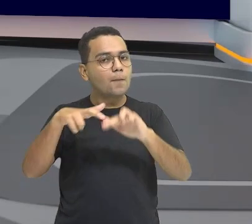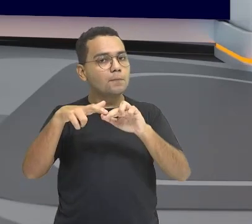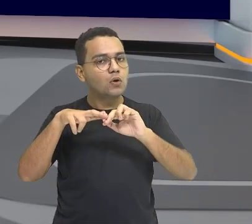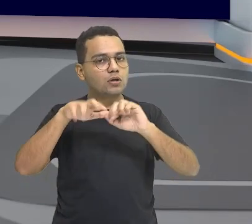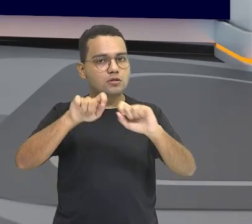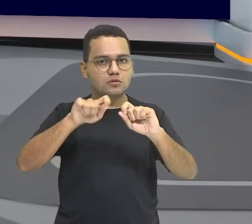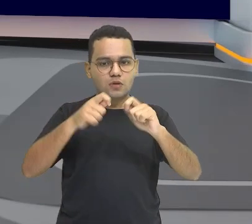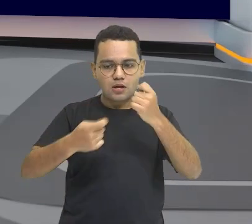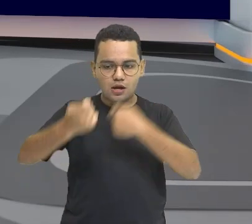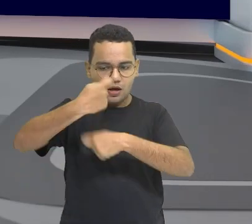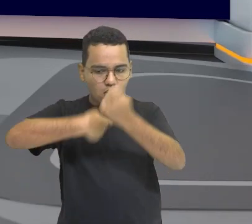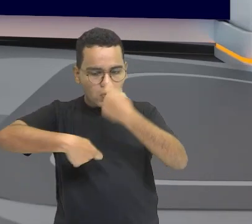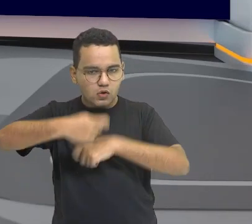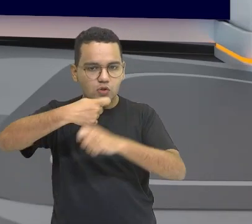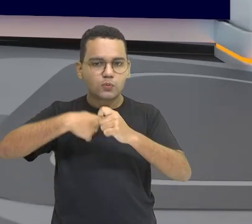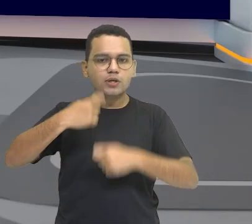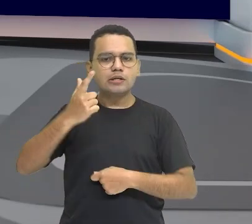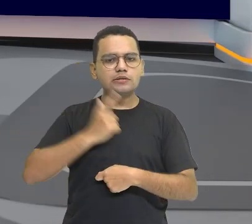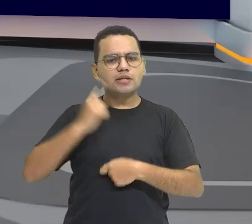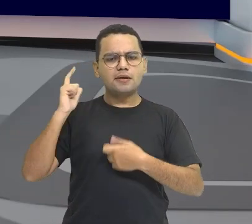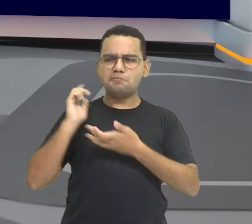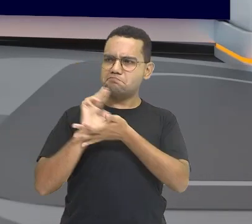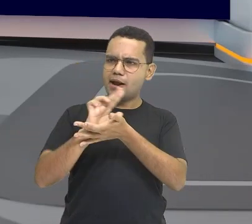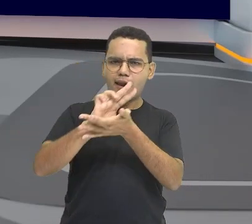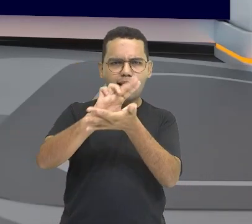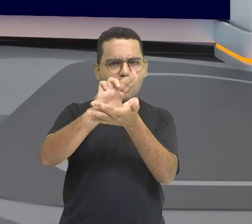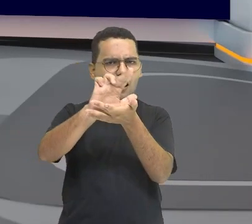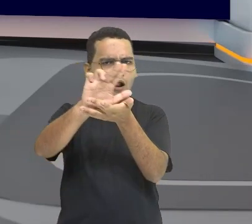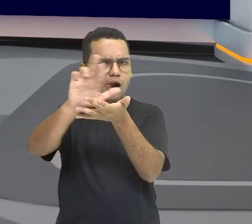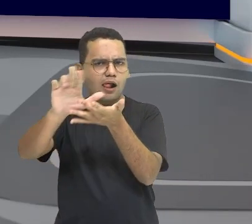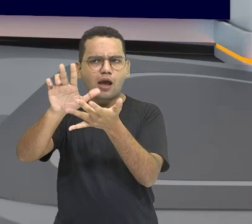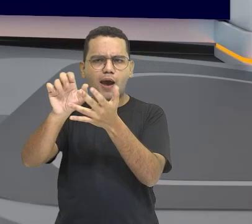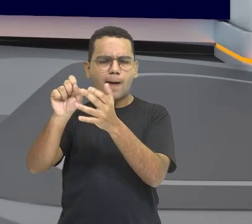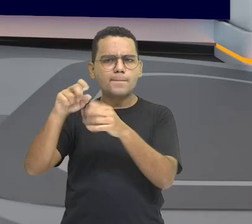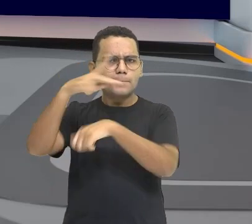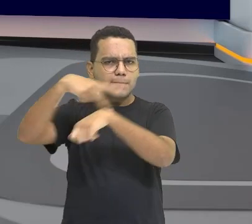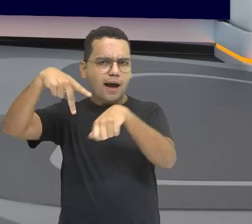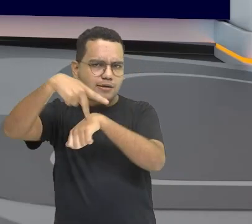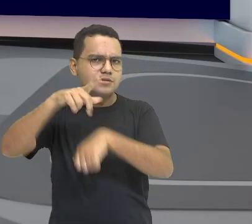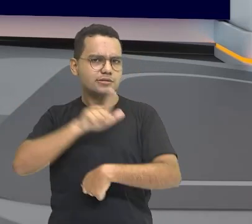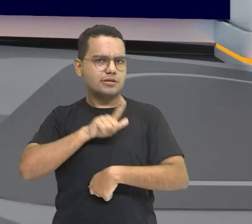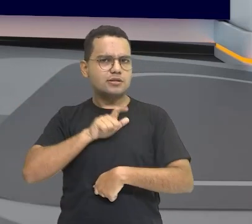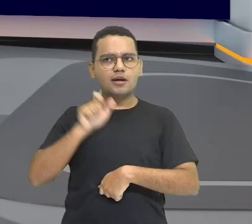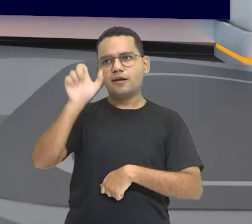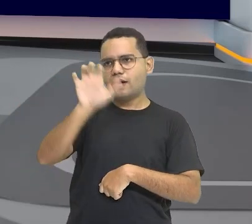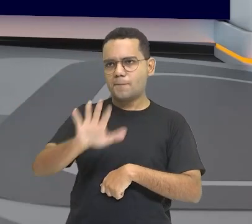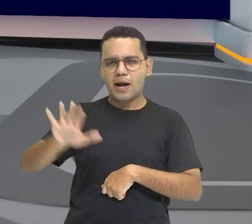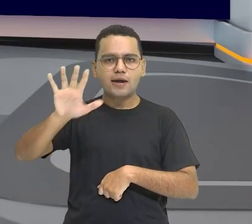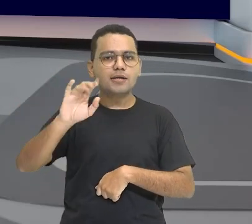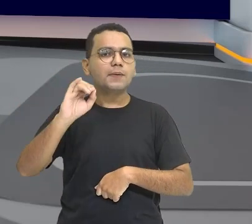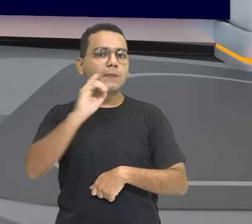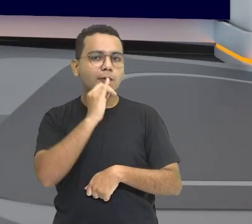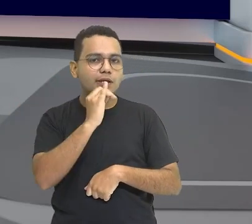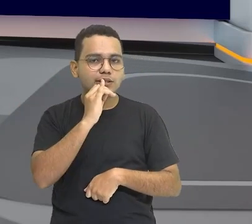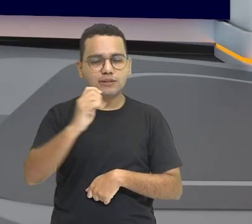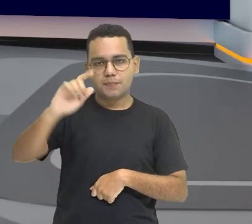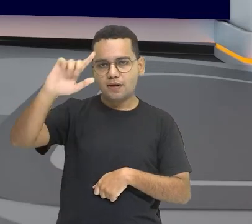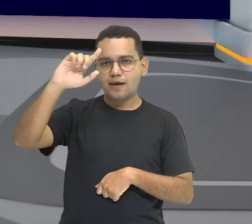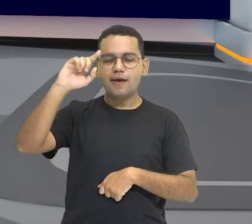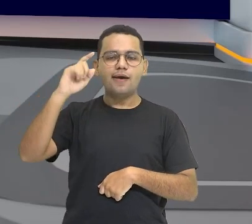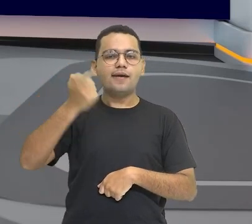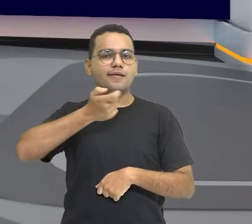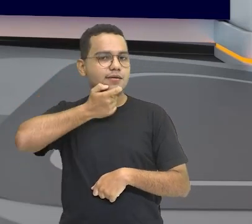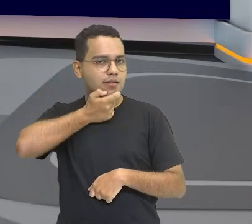questões econômicas, nós temos aí diversos polos de poder espalhados pelo mundo. Pelo continente europeu, com nações como a Inglaterra, a